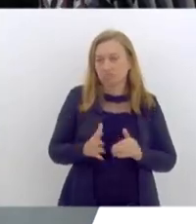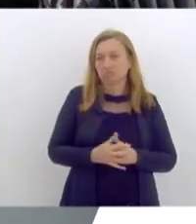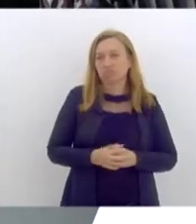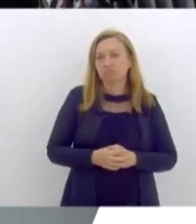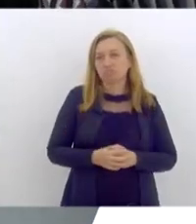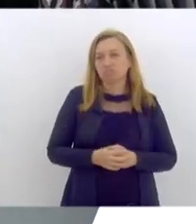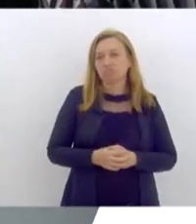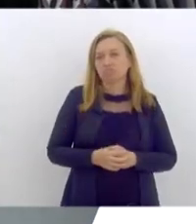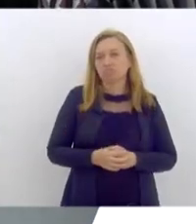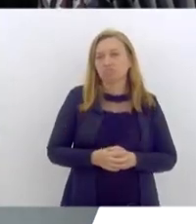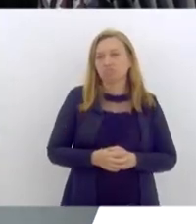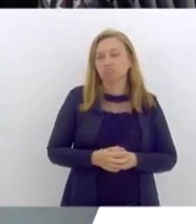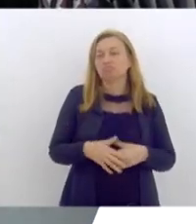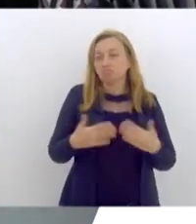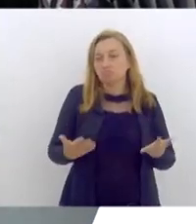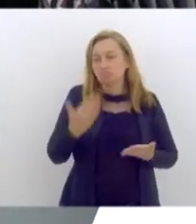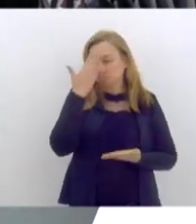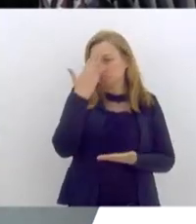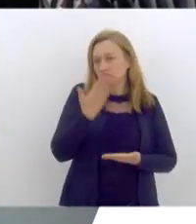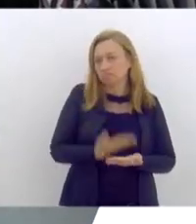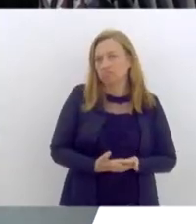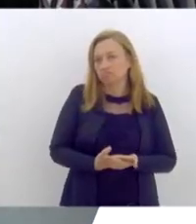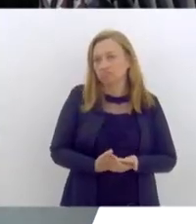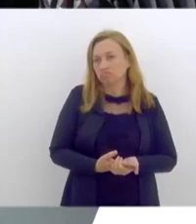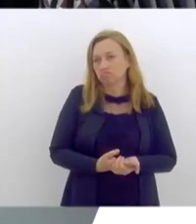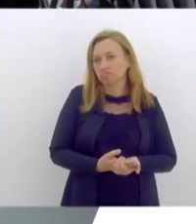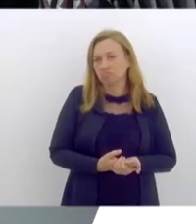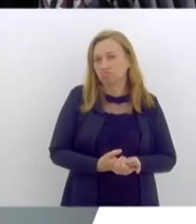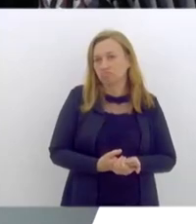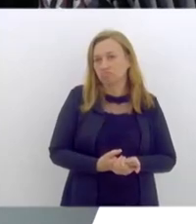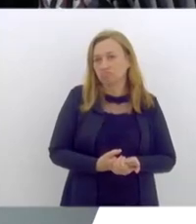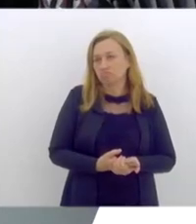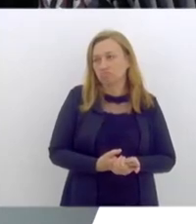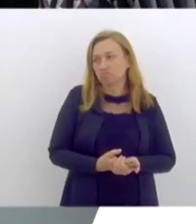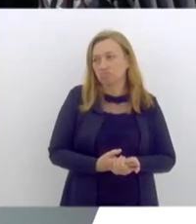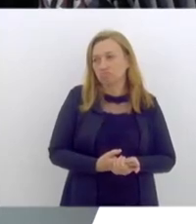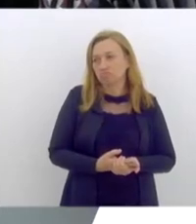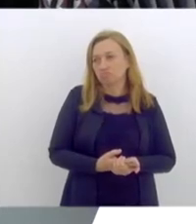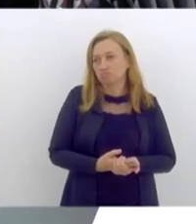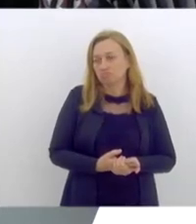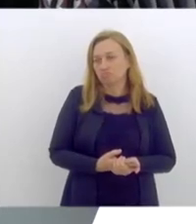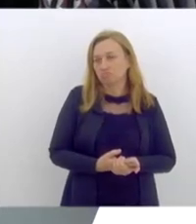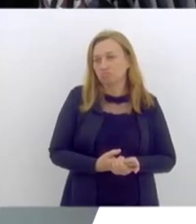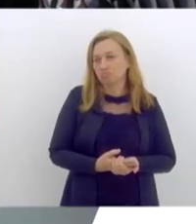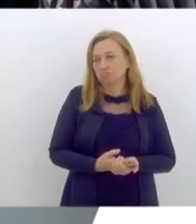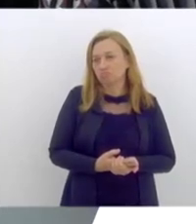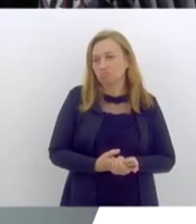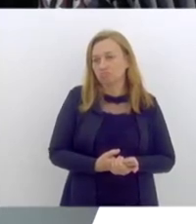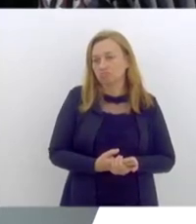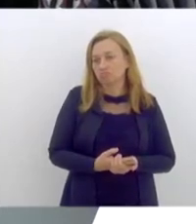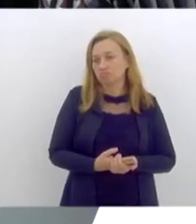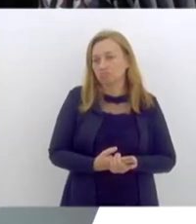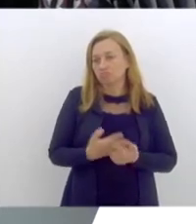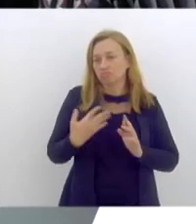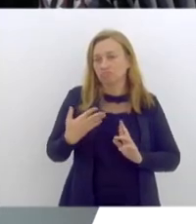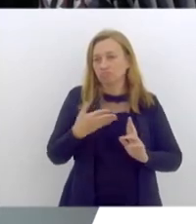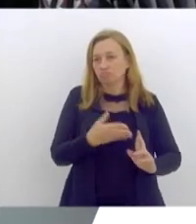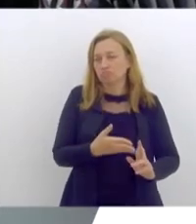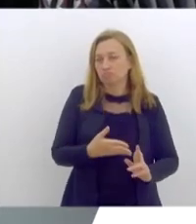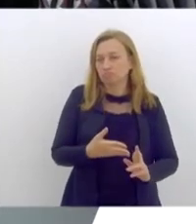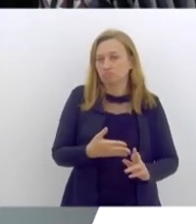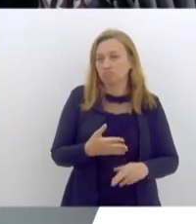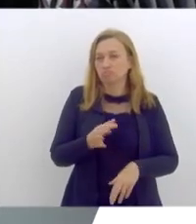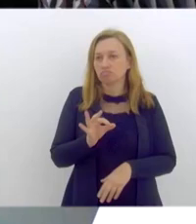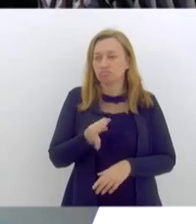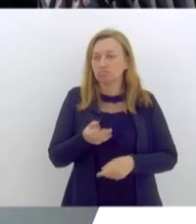votante então eu acredito que com a de referendo garante a